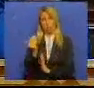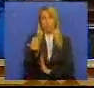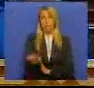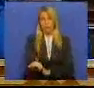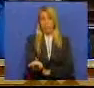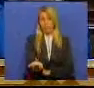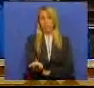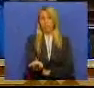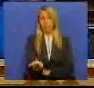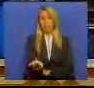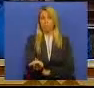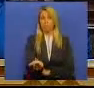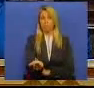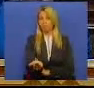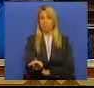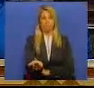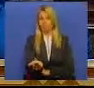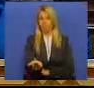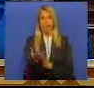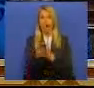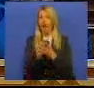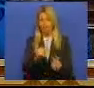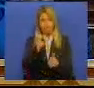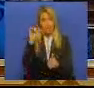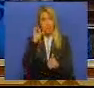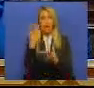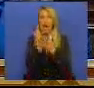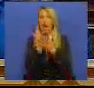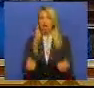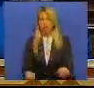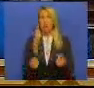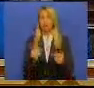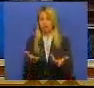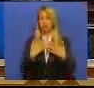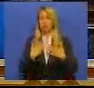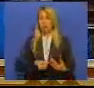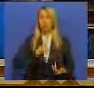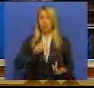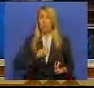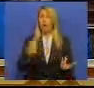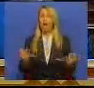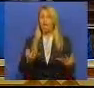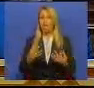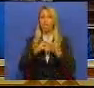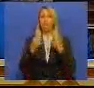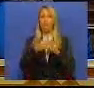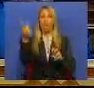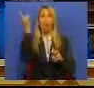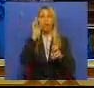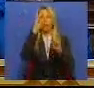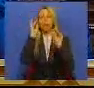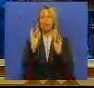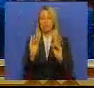lugar não resolveram ainda, e é isso que nos deve preocupar, o problema da qualidade do ensino.